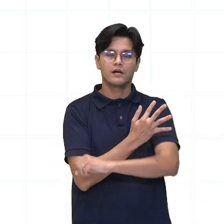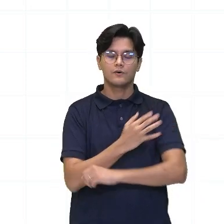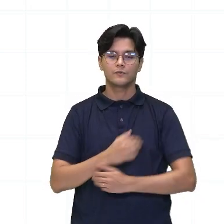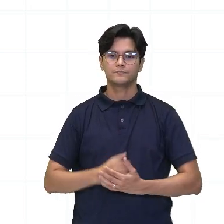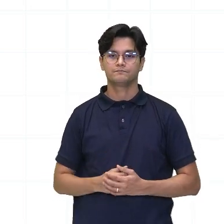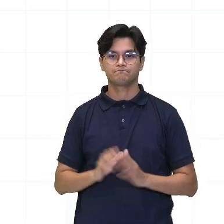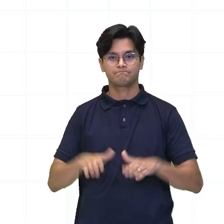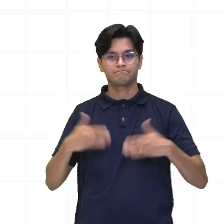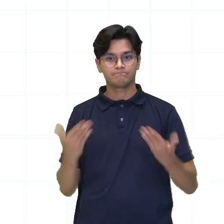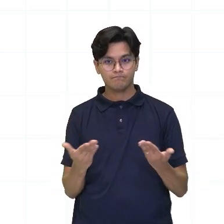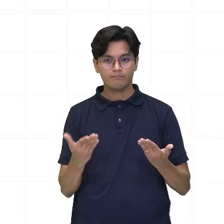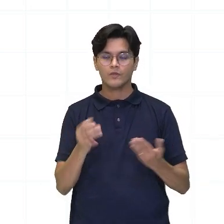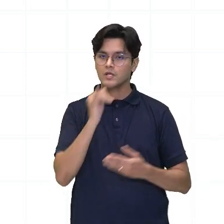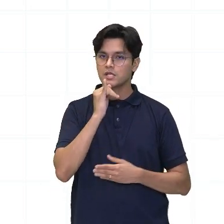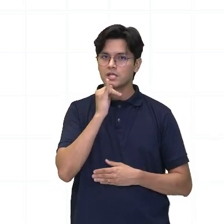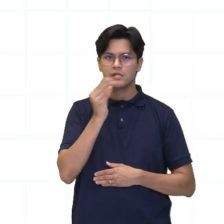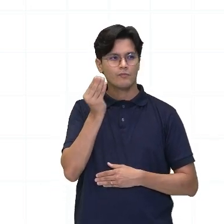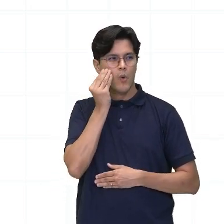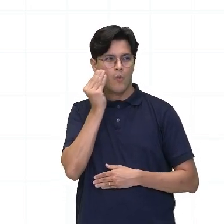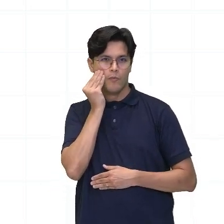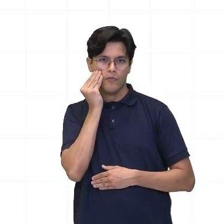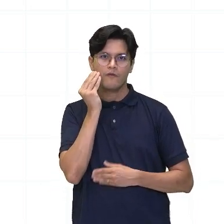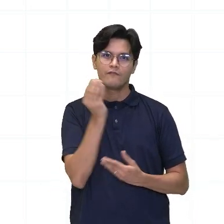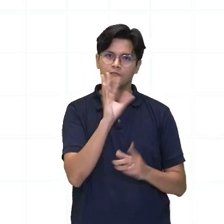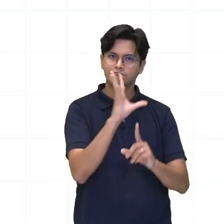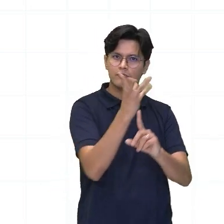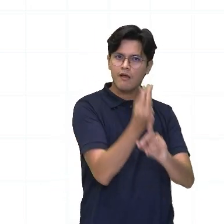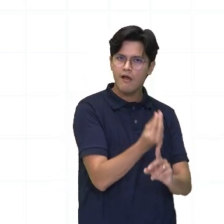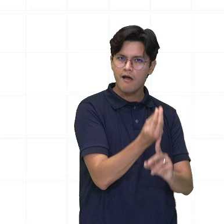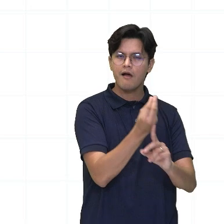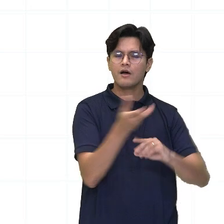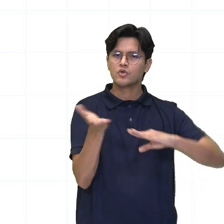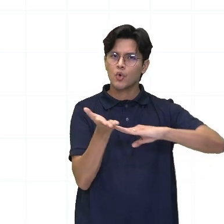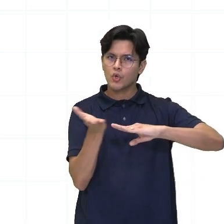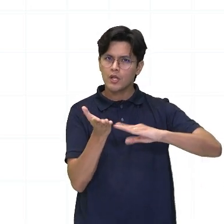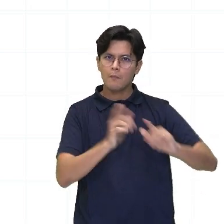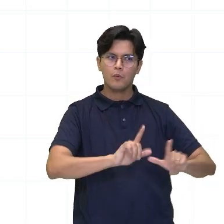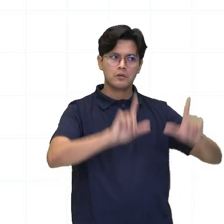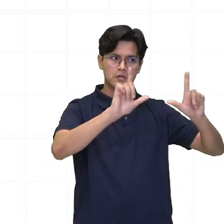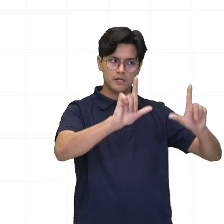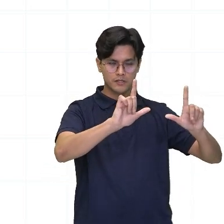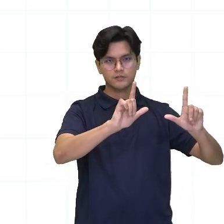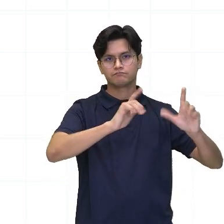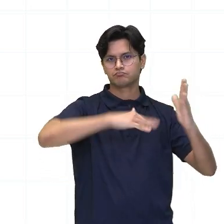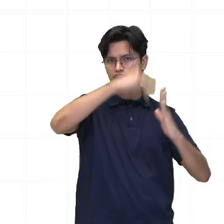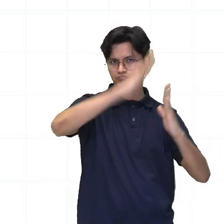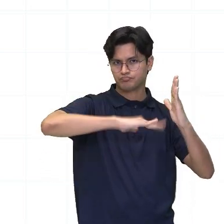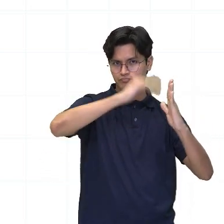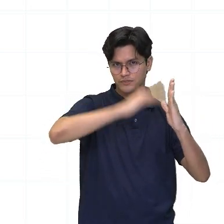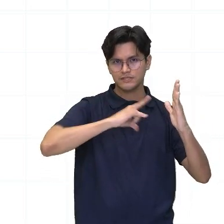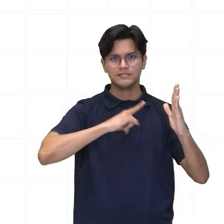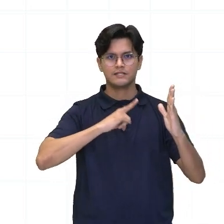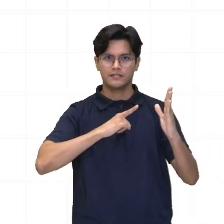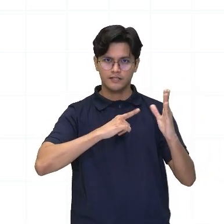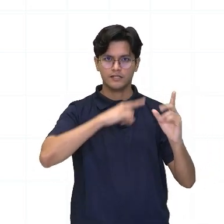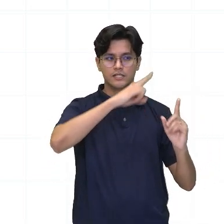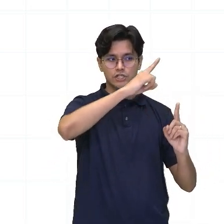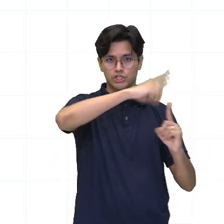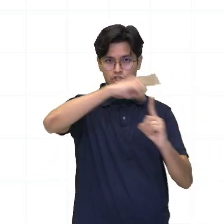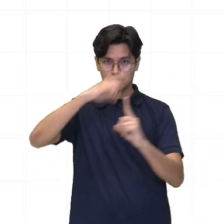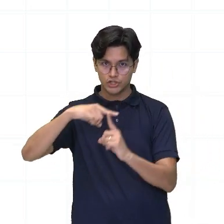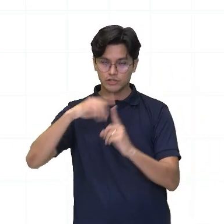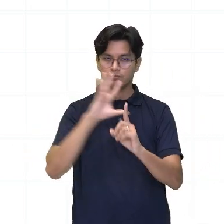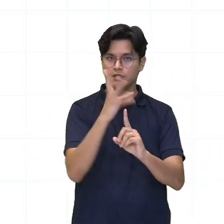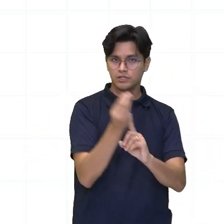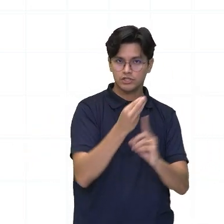Ao observar uma arte contemporânea, como vocês viram aquela pintura, nós percebemos a mistura de estilos artísticos, o uso de